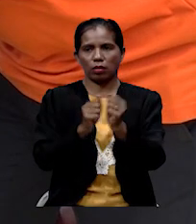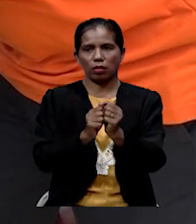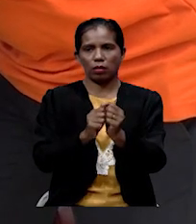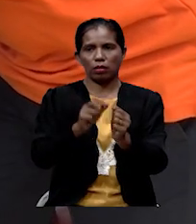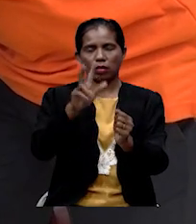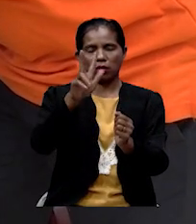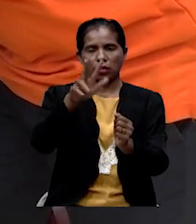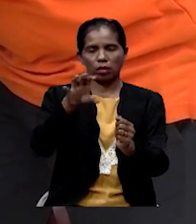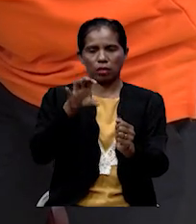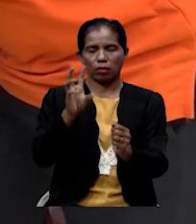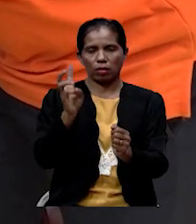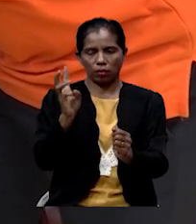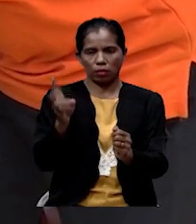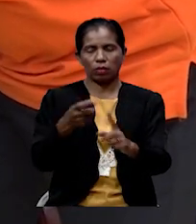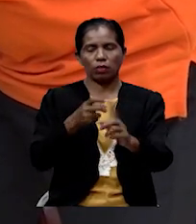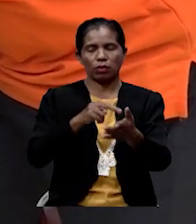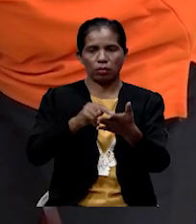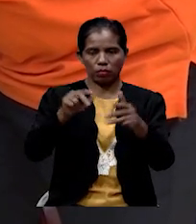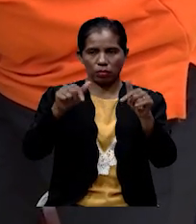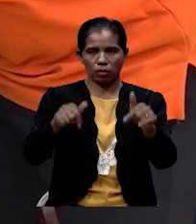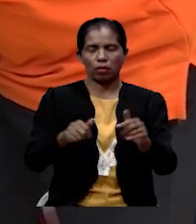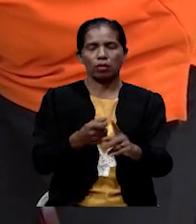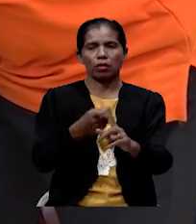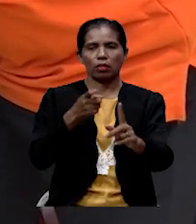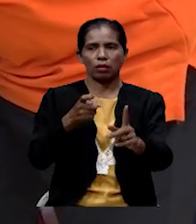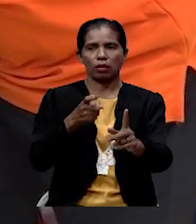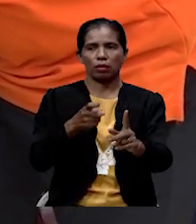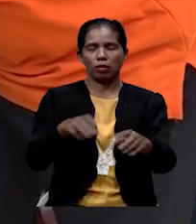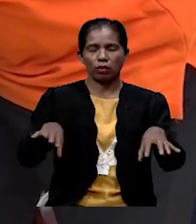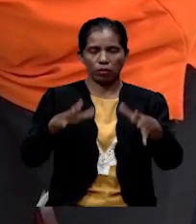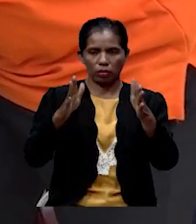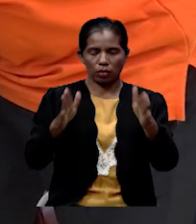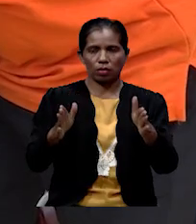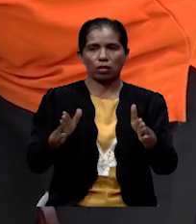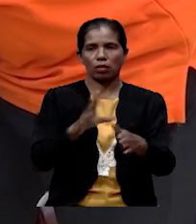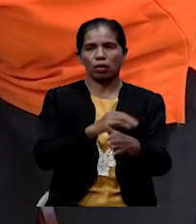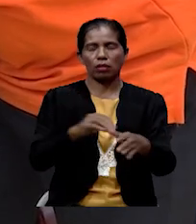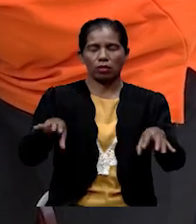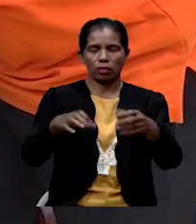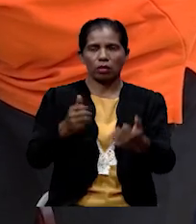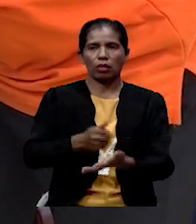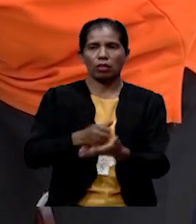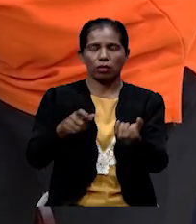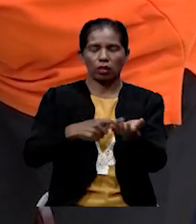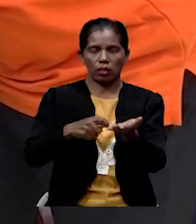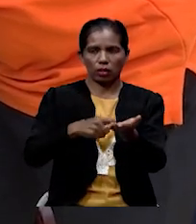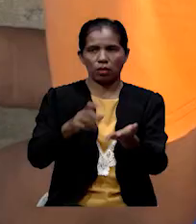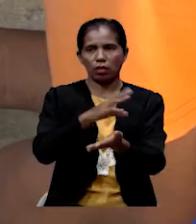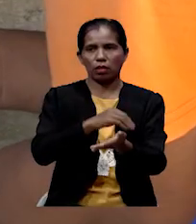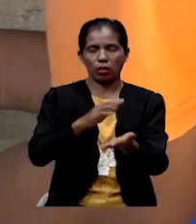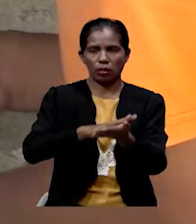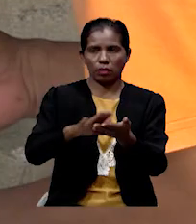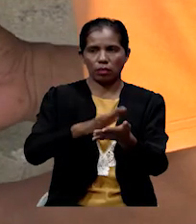atus tolu neng nulu husi numero ne composto husi profesional saúde, serviço apoio técnico,